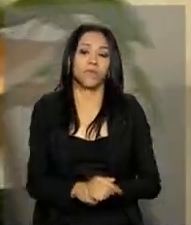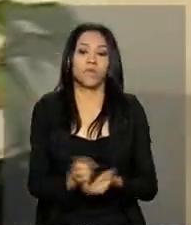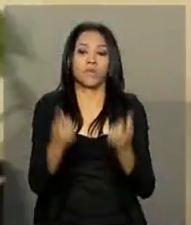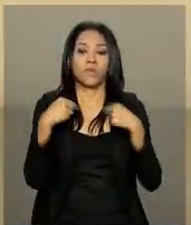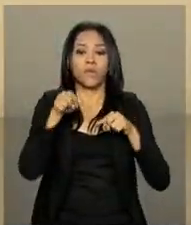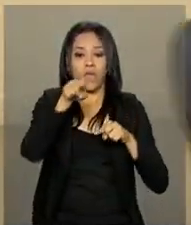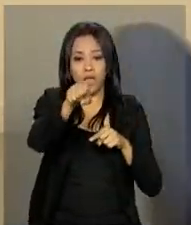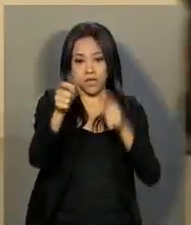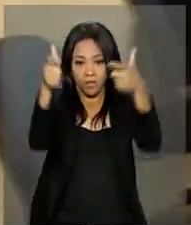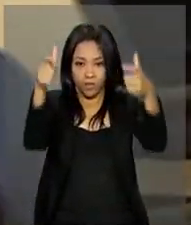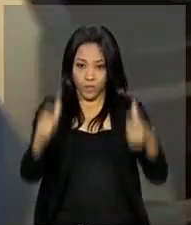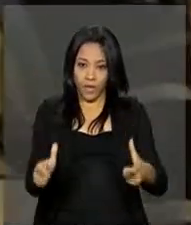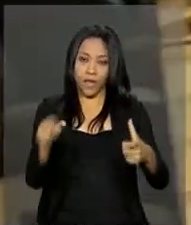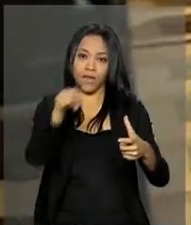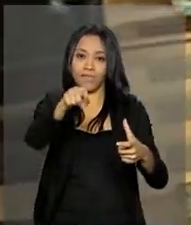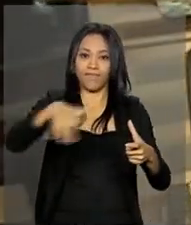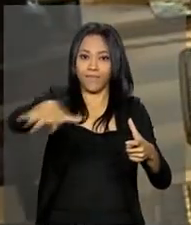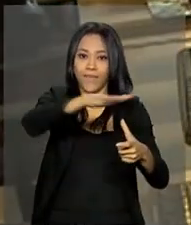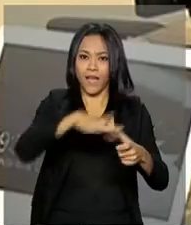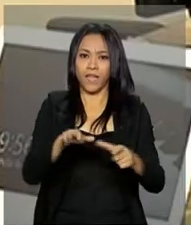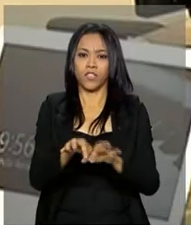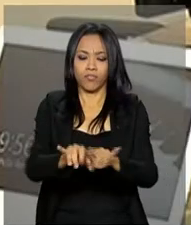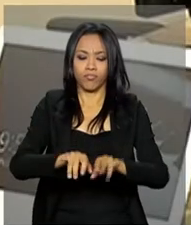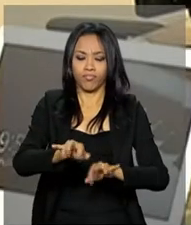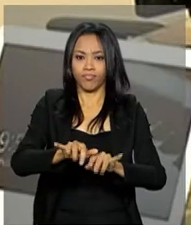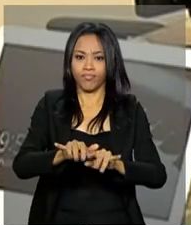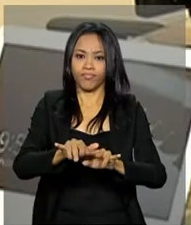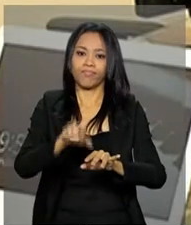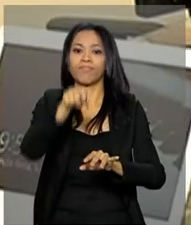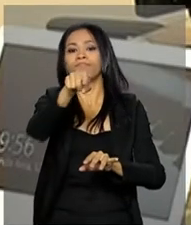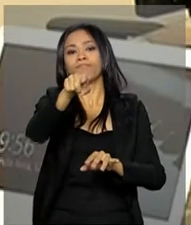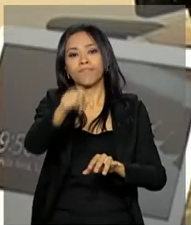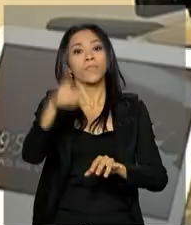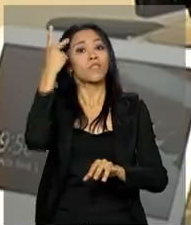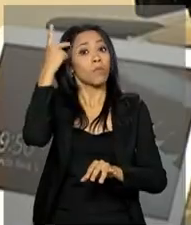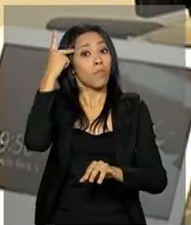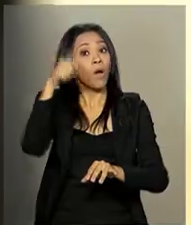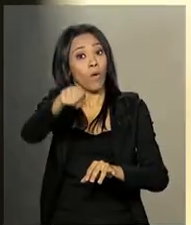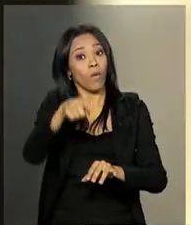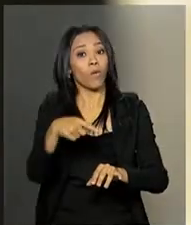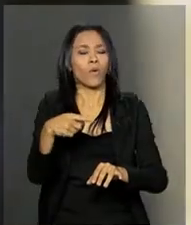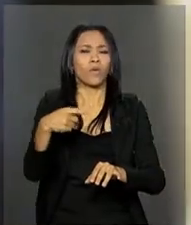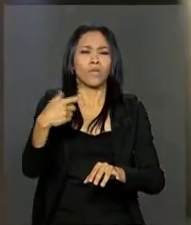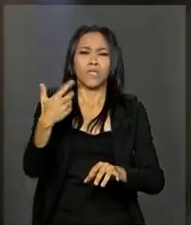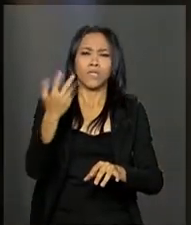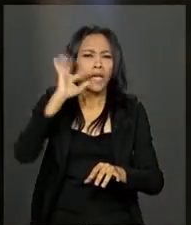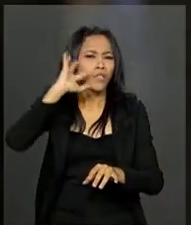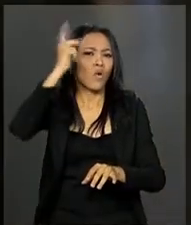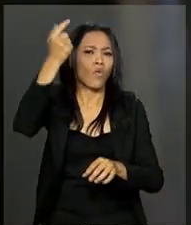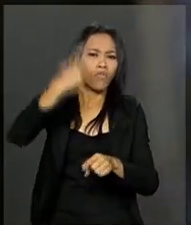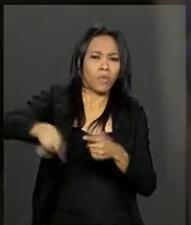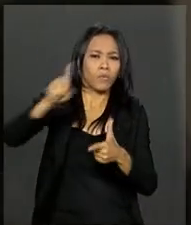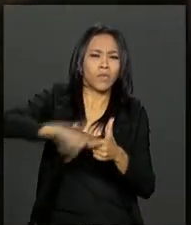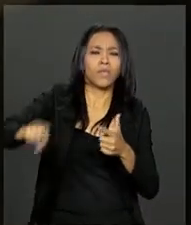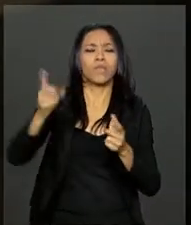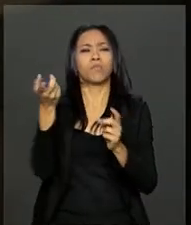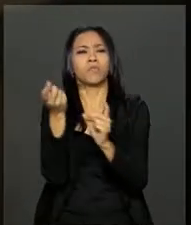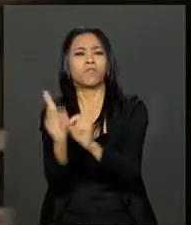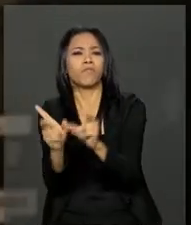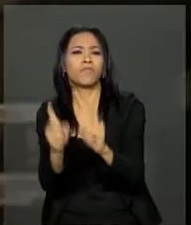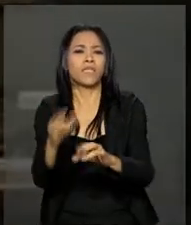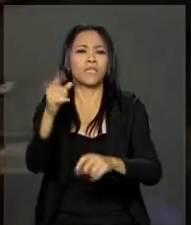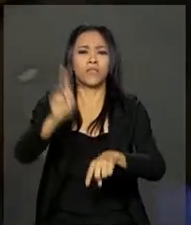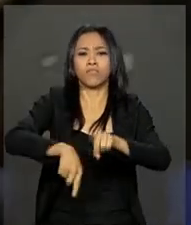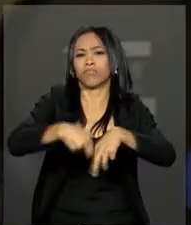Esta agência de marketing digital da capital paulista desenvolve soluções para comércio eletrônico e processos de venda para indústrias, empresas